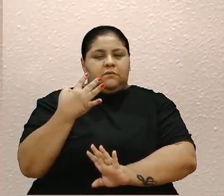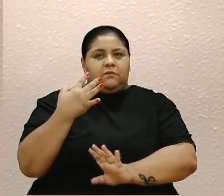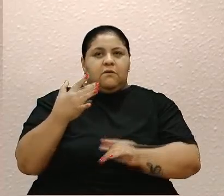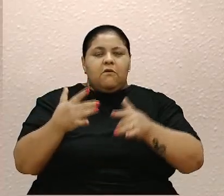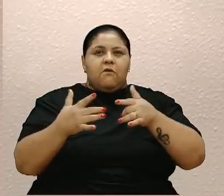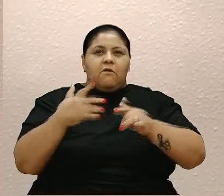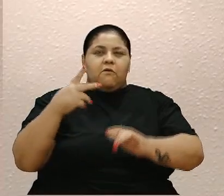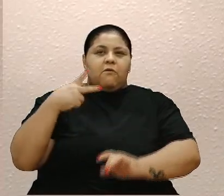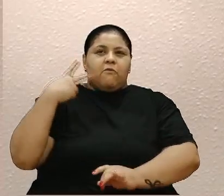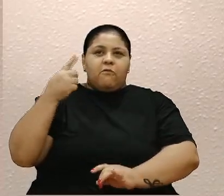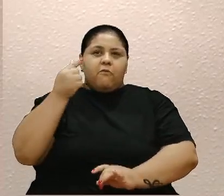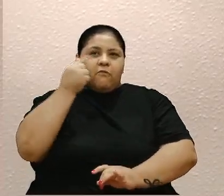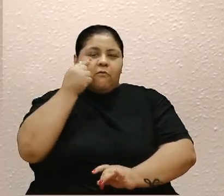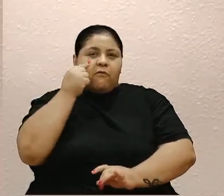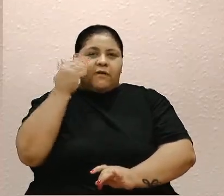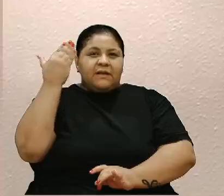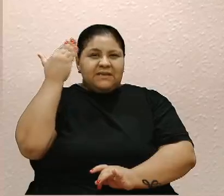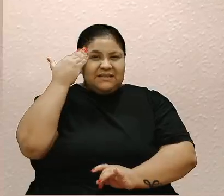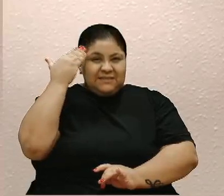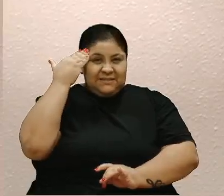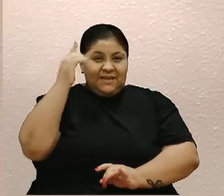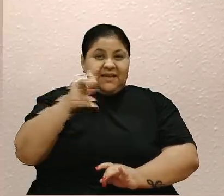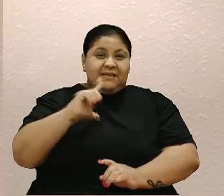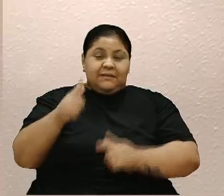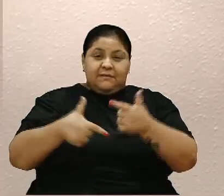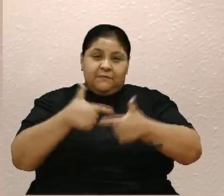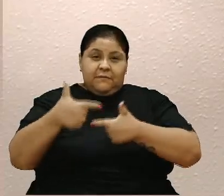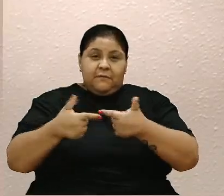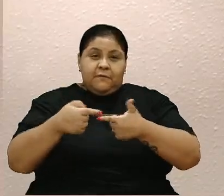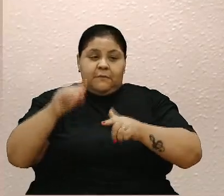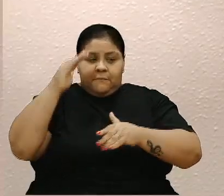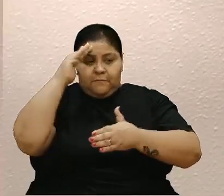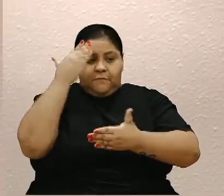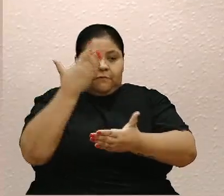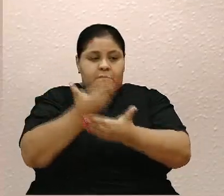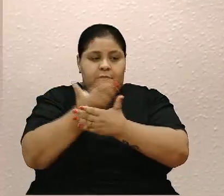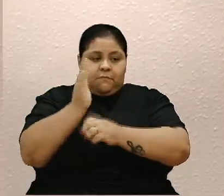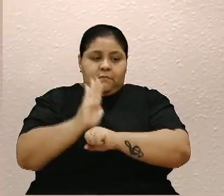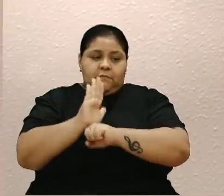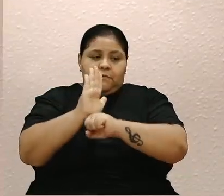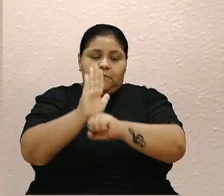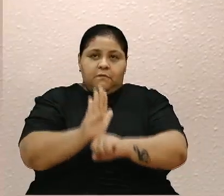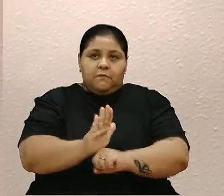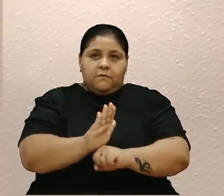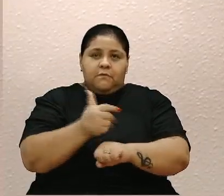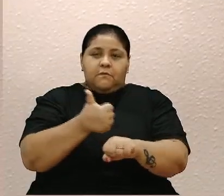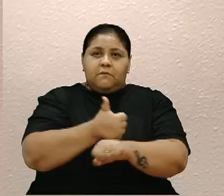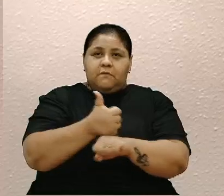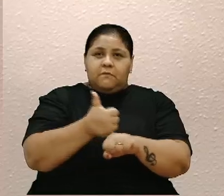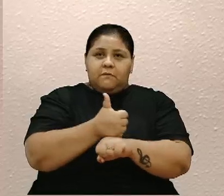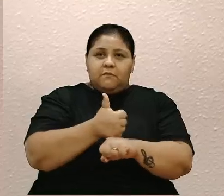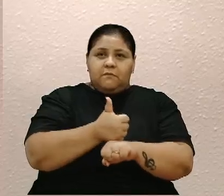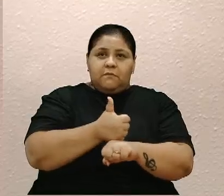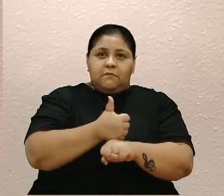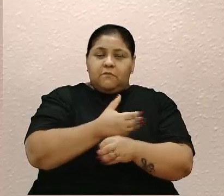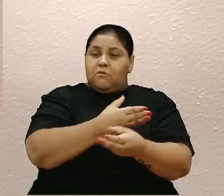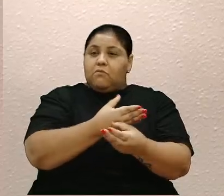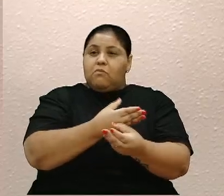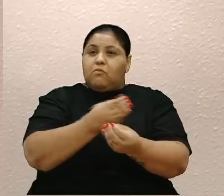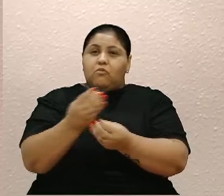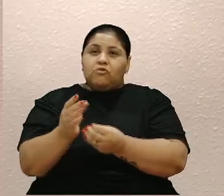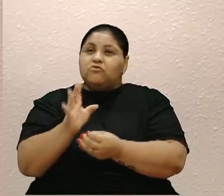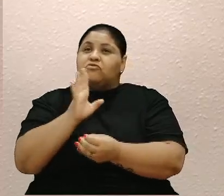Frisso, que terei muito trabalho, mas creio que uma das minhas contribuições, inclusive pela minha profissão, muitos não conhecem o serviço